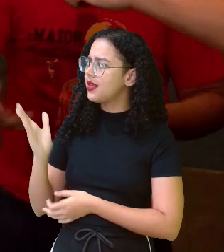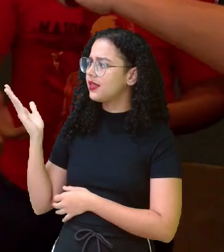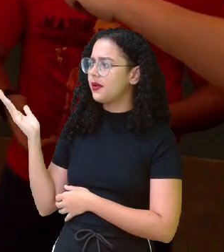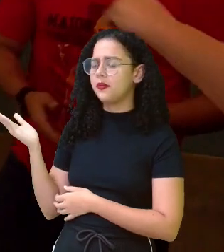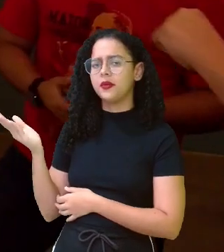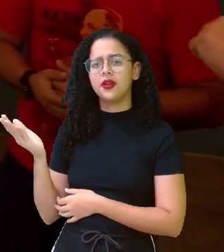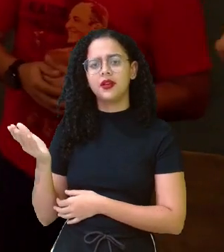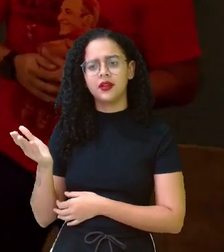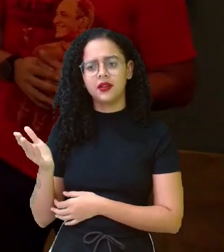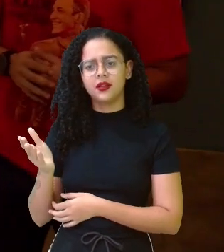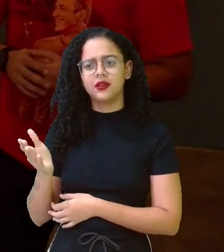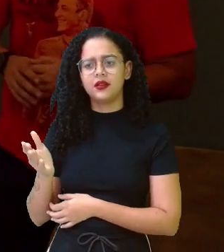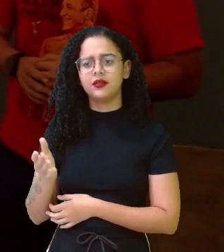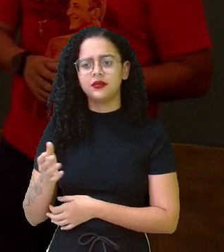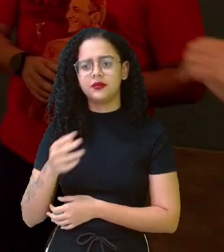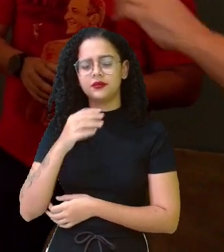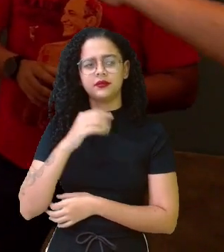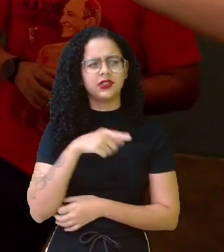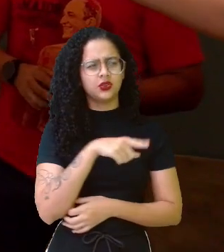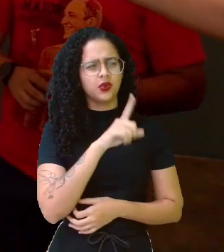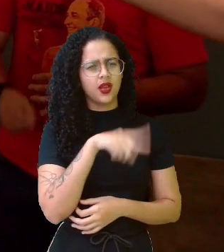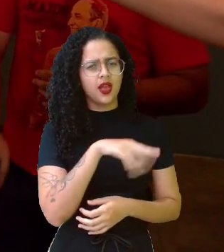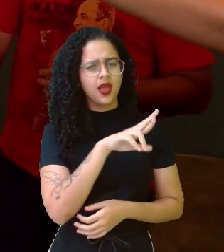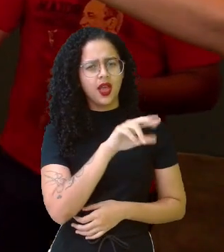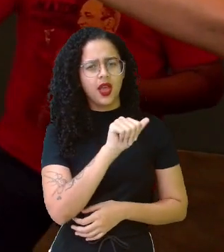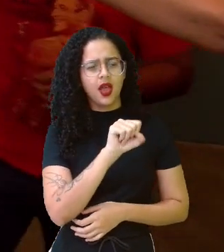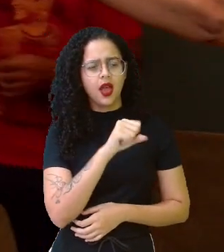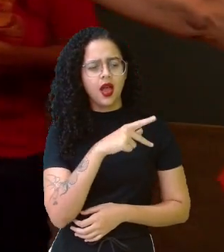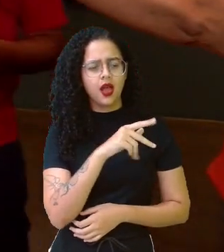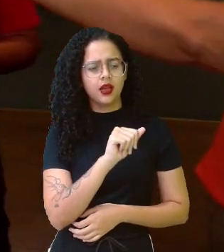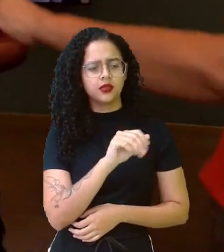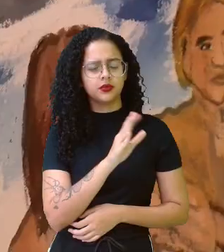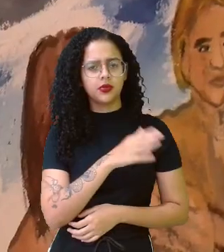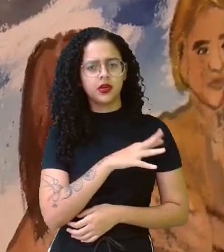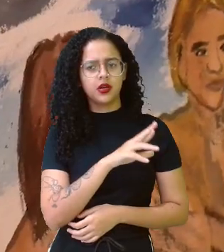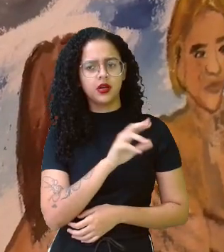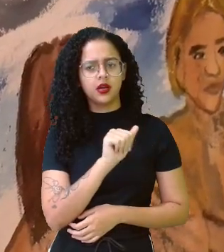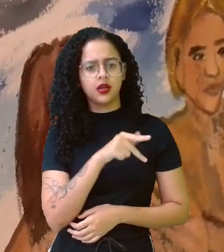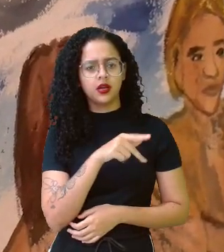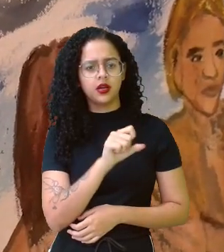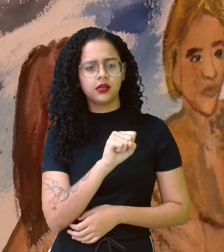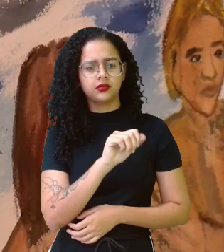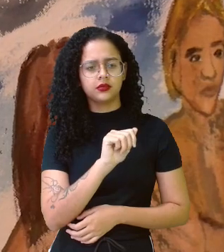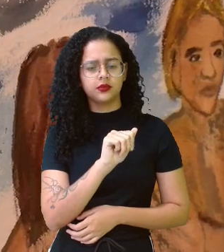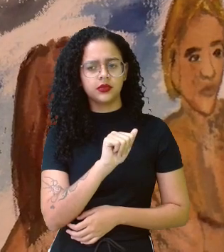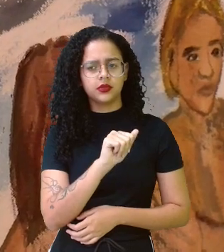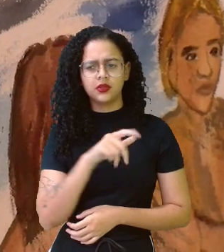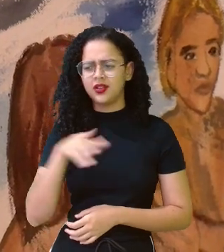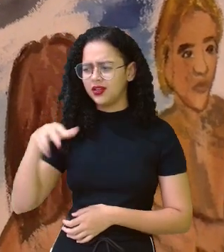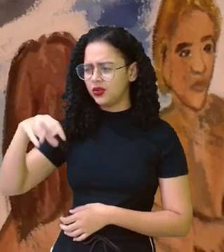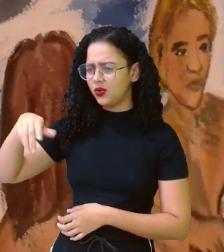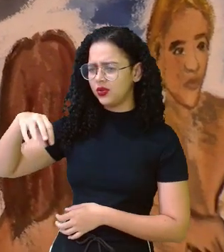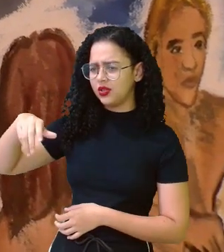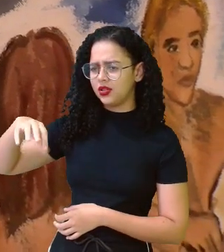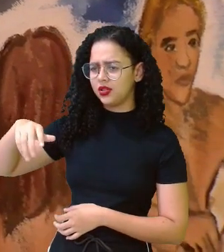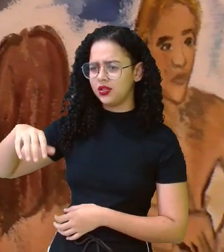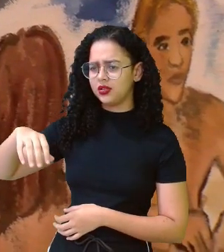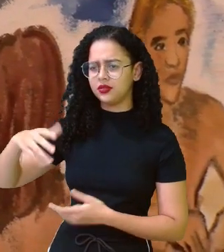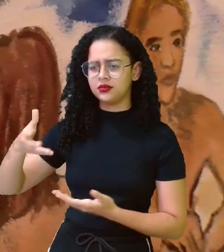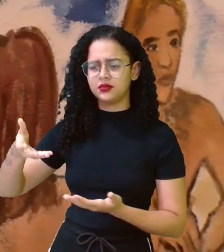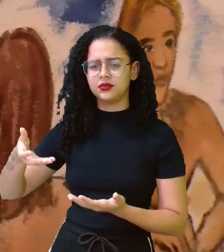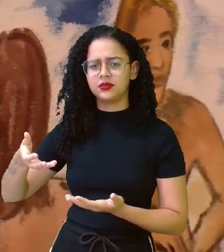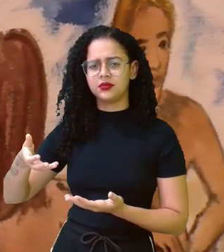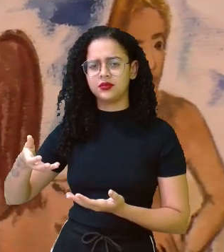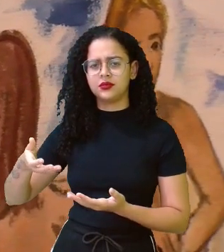que vendia. Raspa, era? Olha, uma torneirinha é uma ali, torneirinha, né? exatamente. É algum tipo de alambique que no caso aí está representando